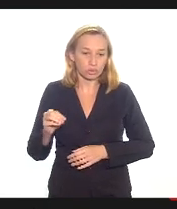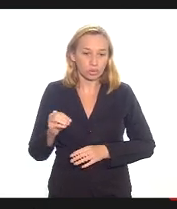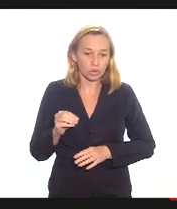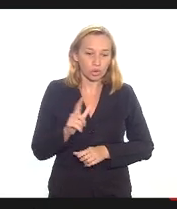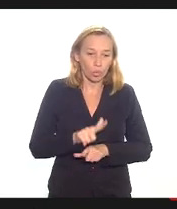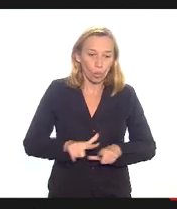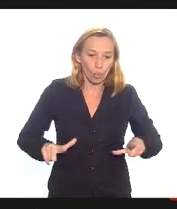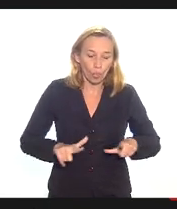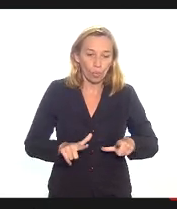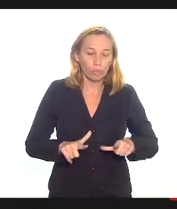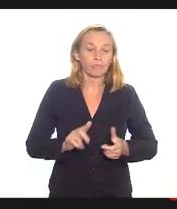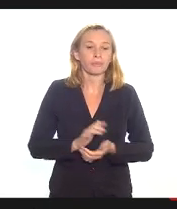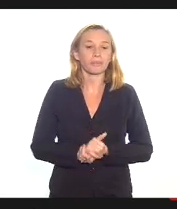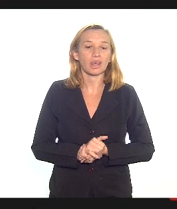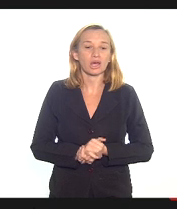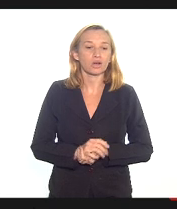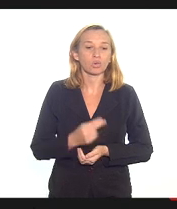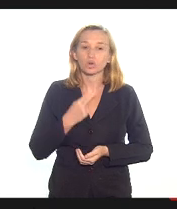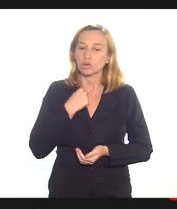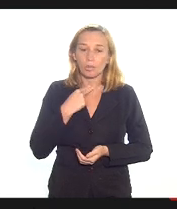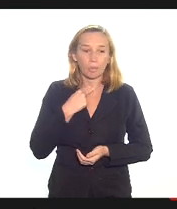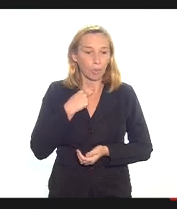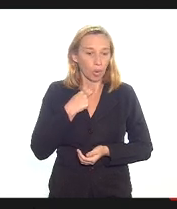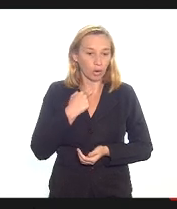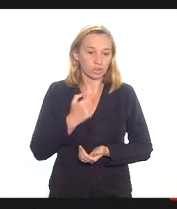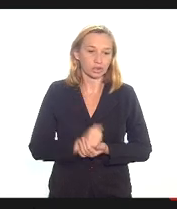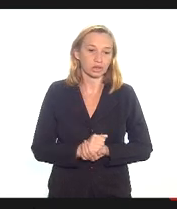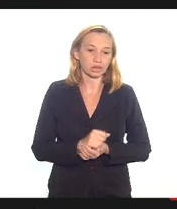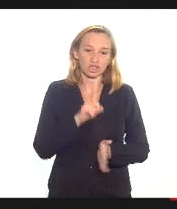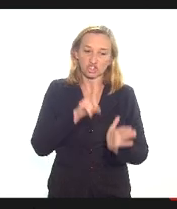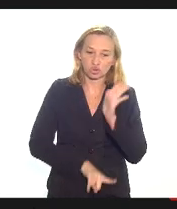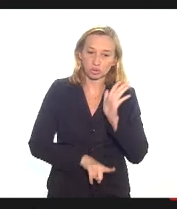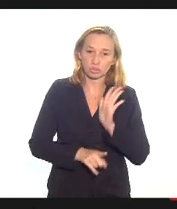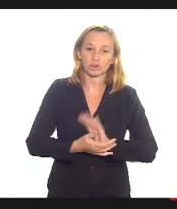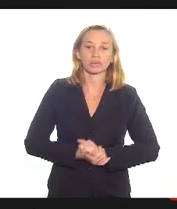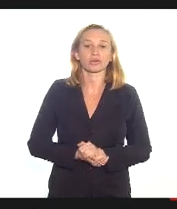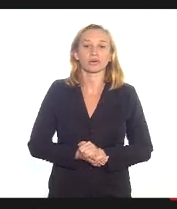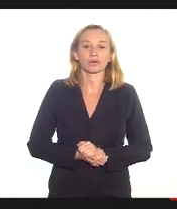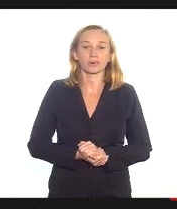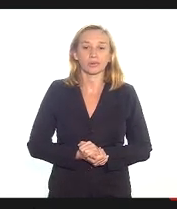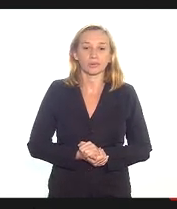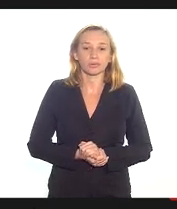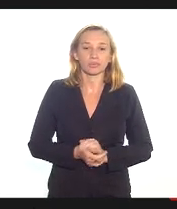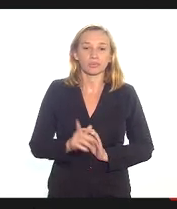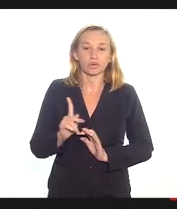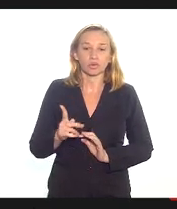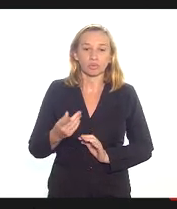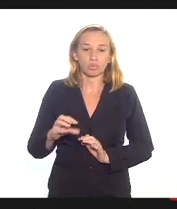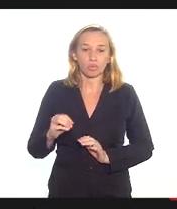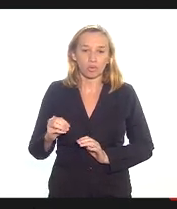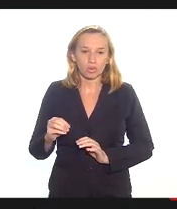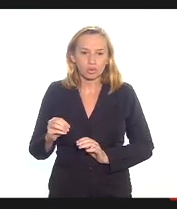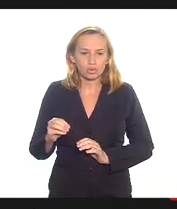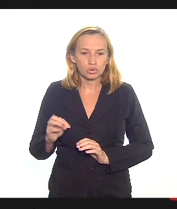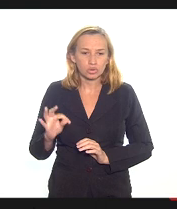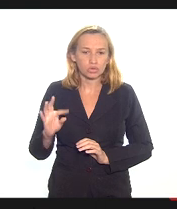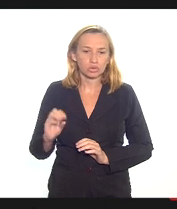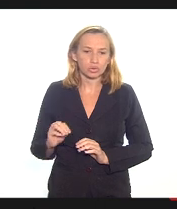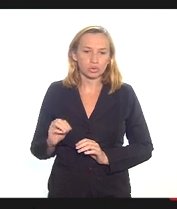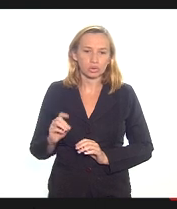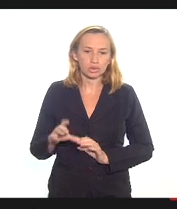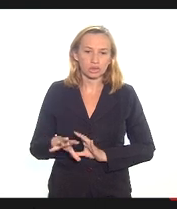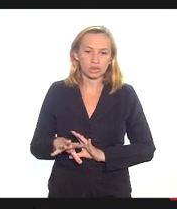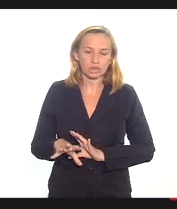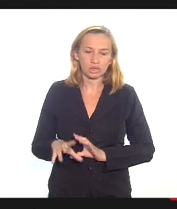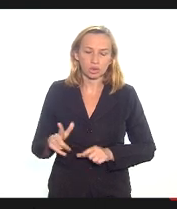bloco. E o que, que não pode ser abatido? Poço seco fora do bloco original